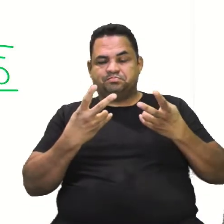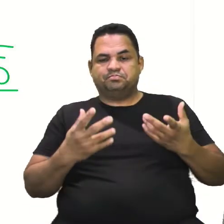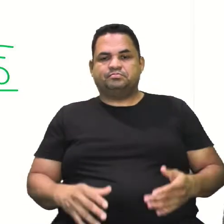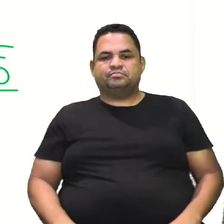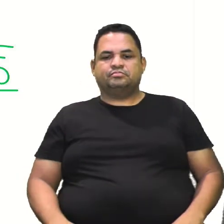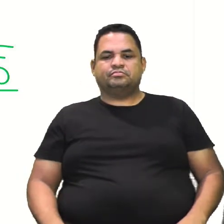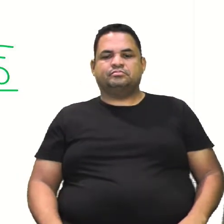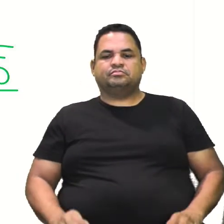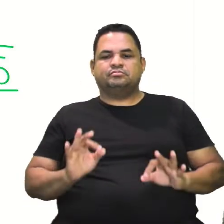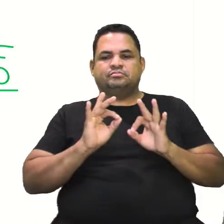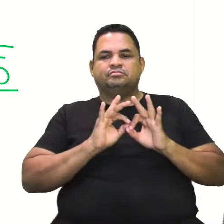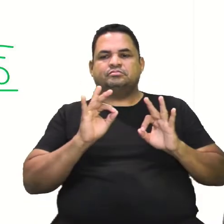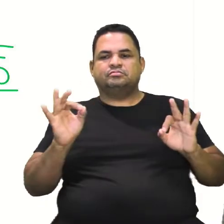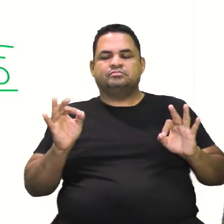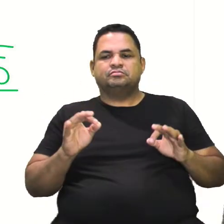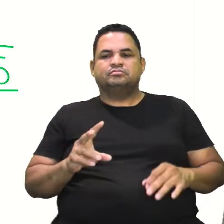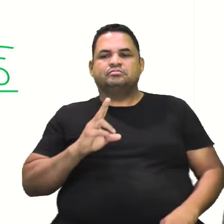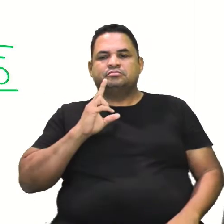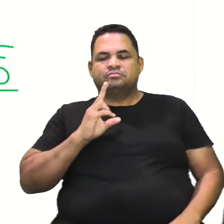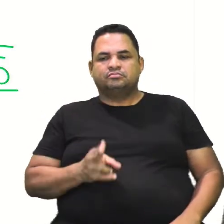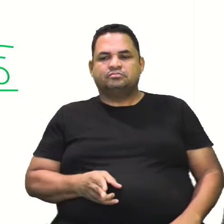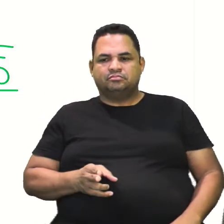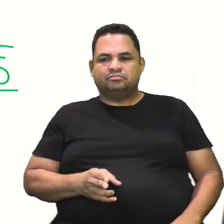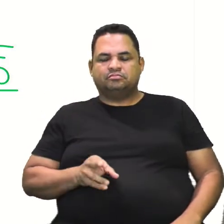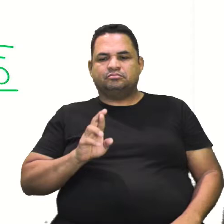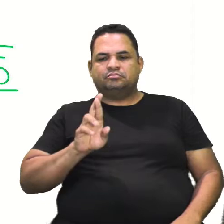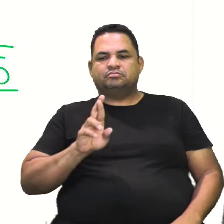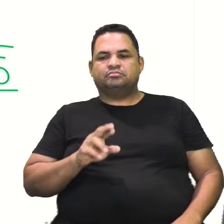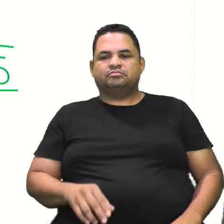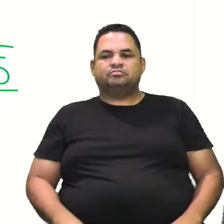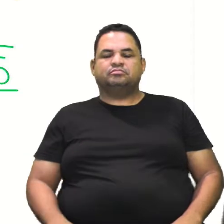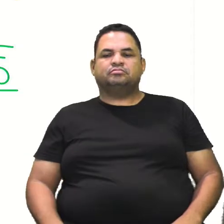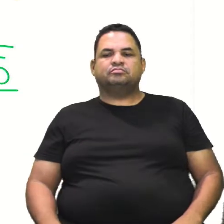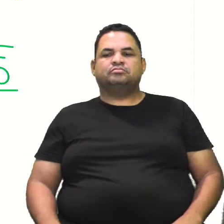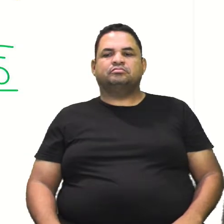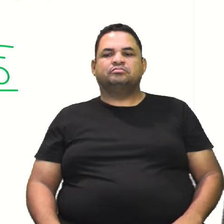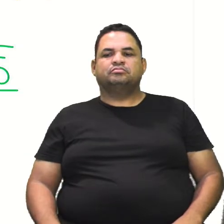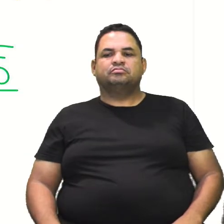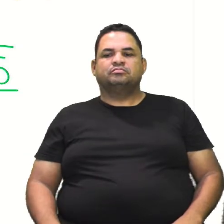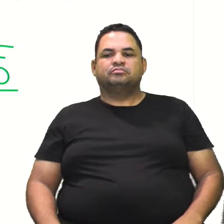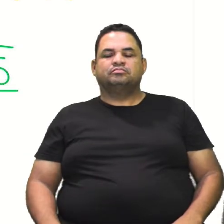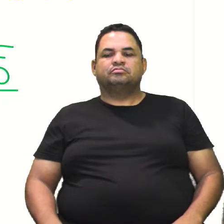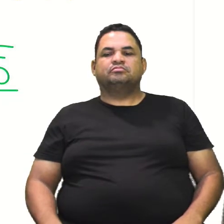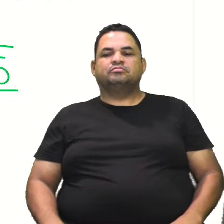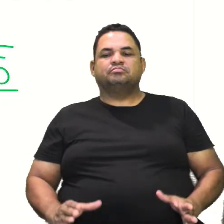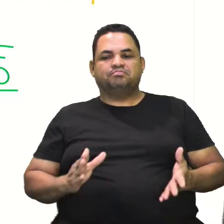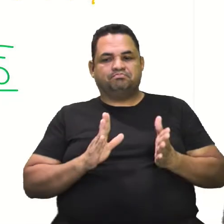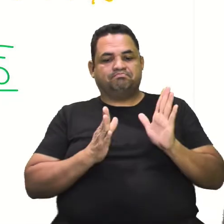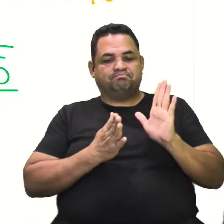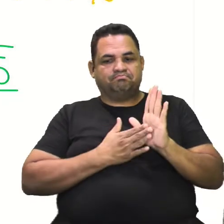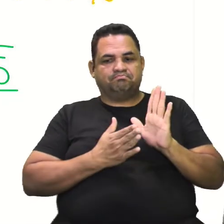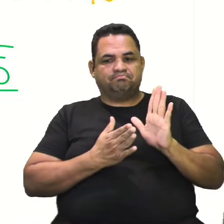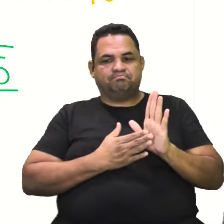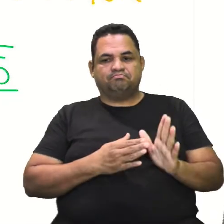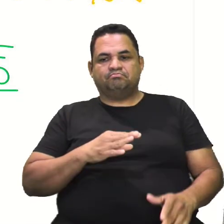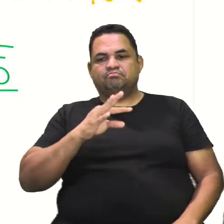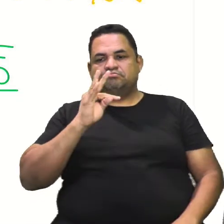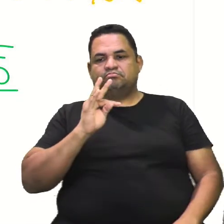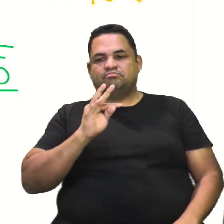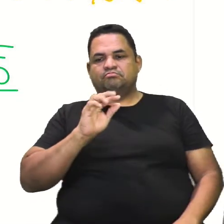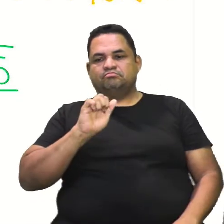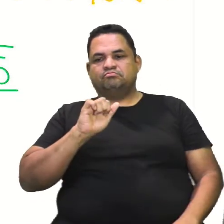percebe que a distância ficou igual ao raio. Então, ela comprovadamente